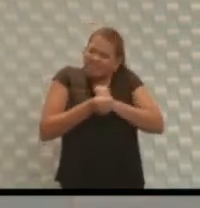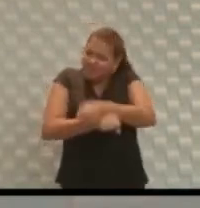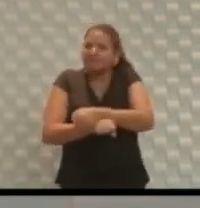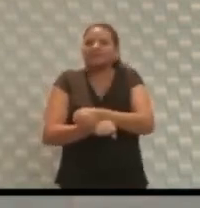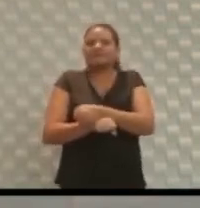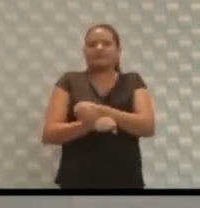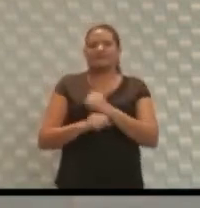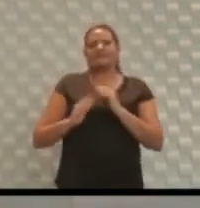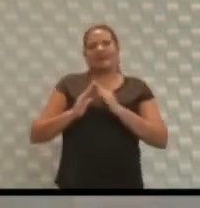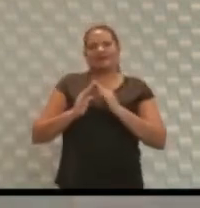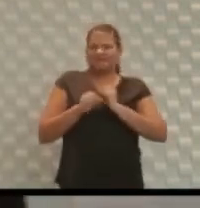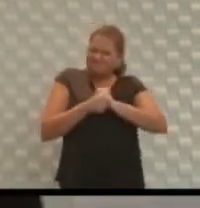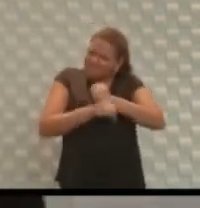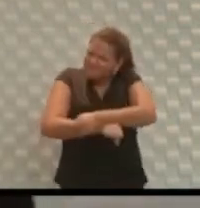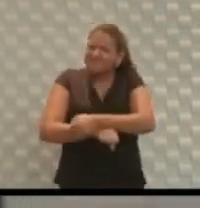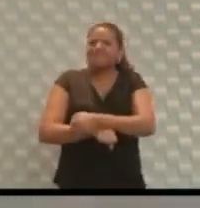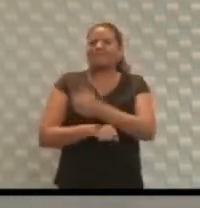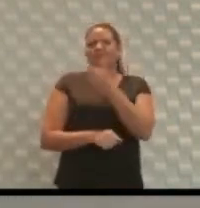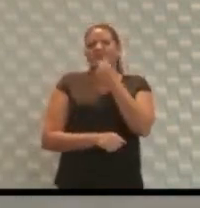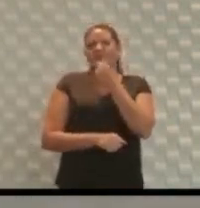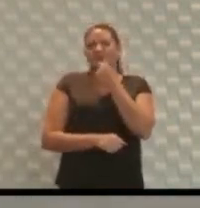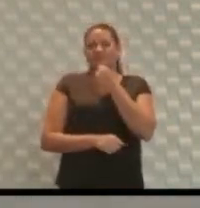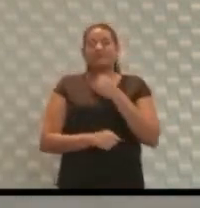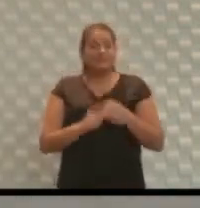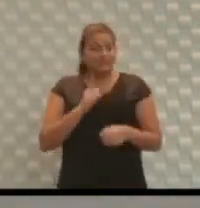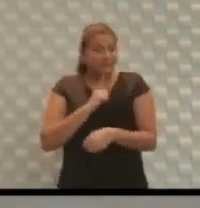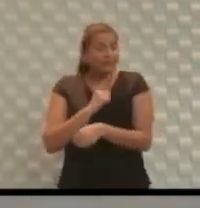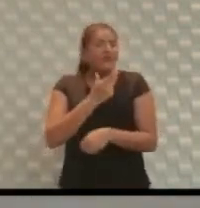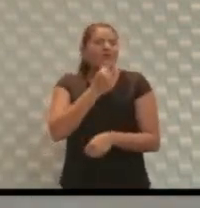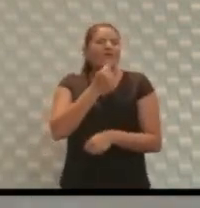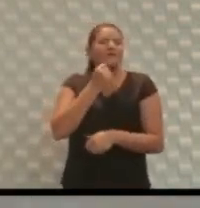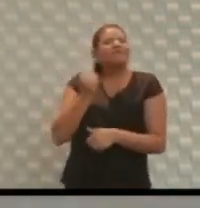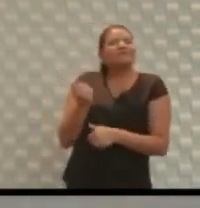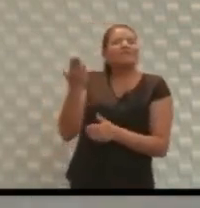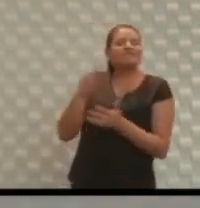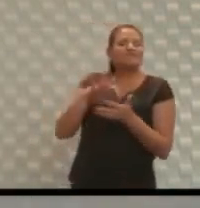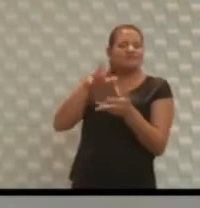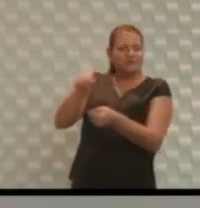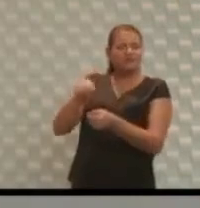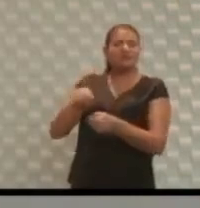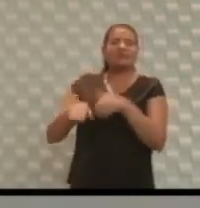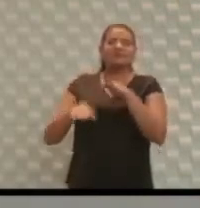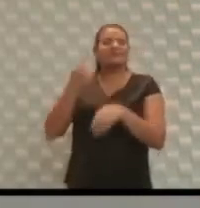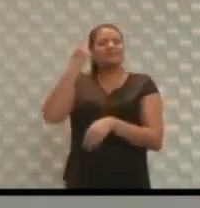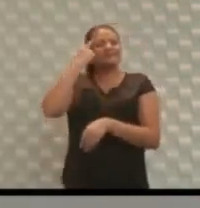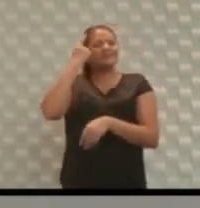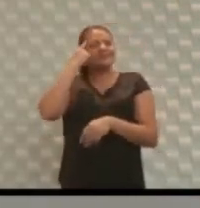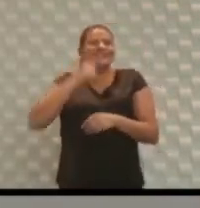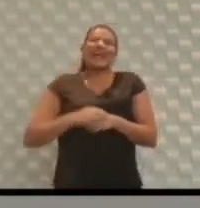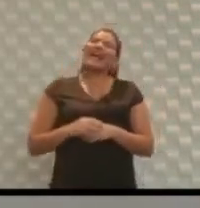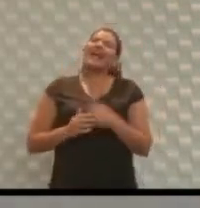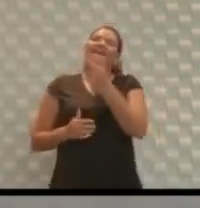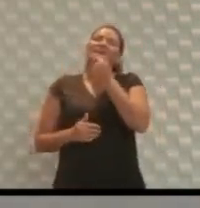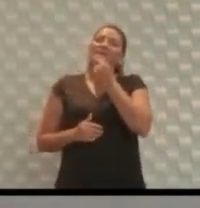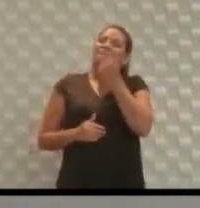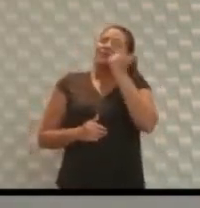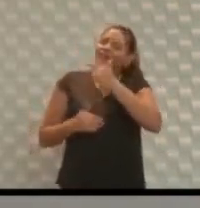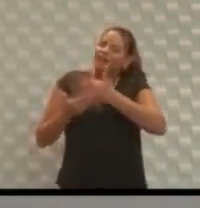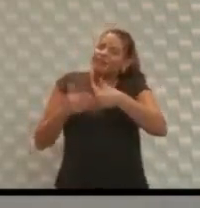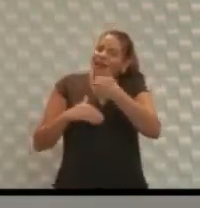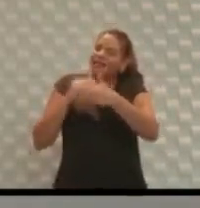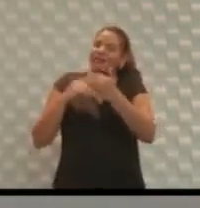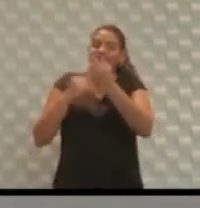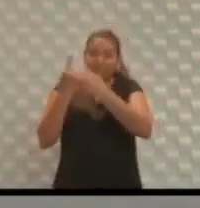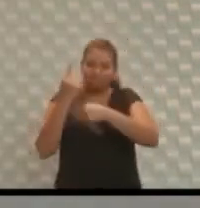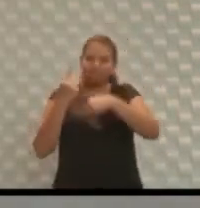ele acha bonito largar a mulher da mocidade. Às vezes ele prospera, larga a mulher, pega a jovenzinha lá e entra